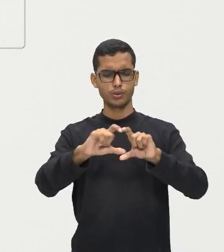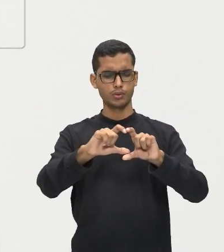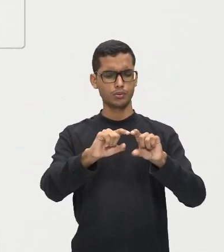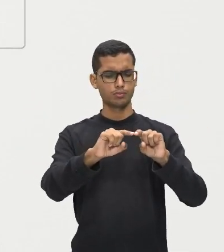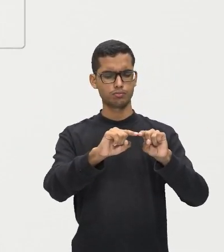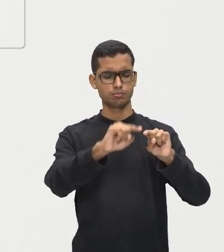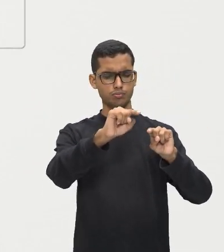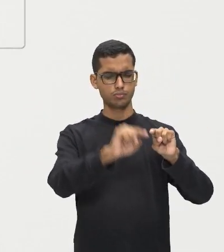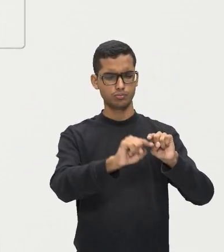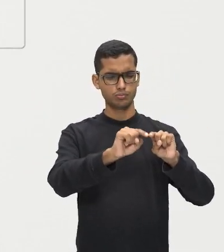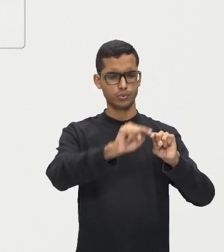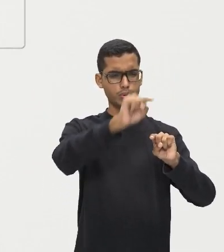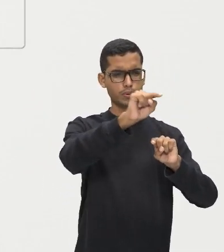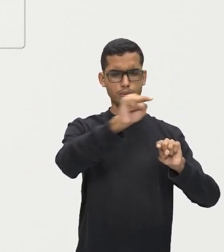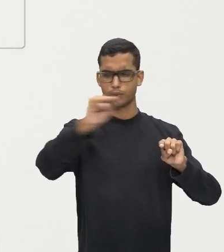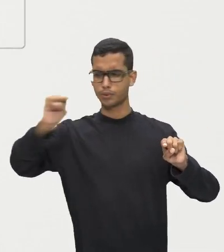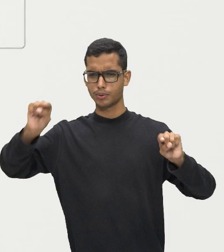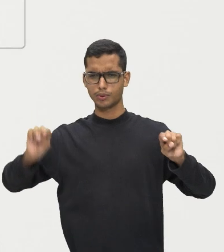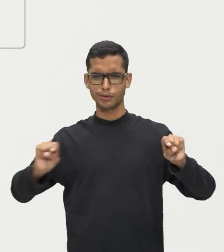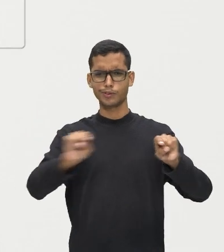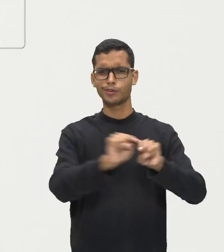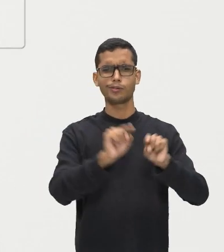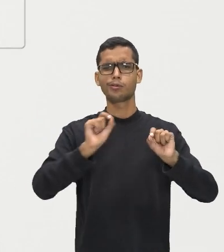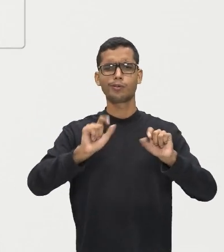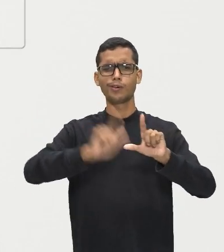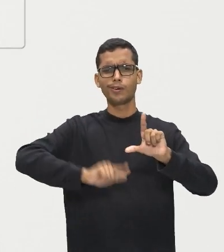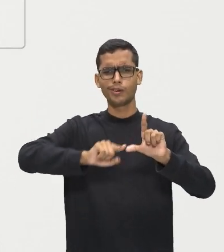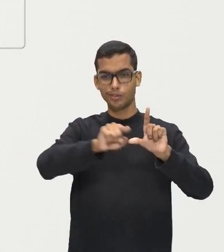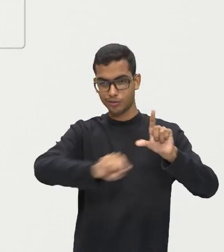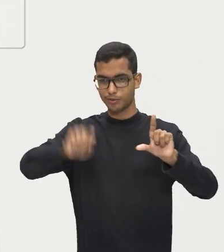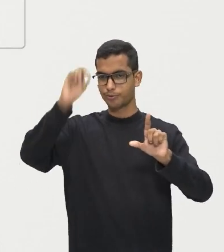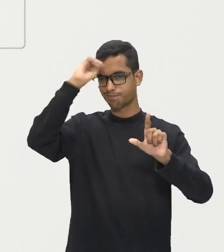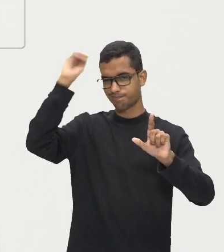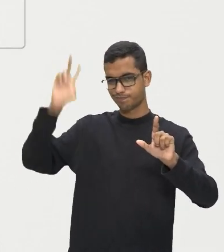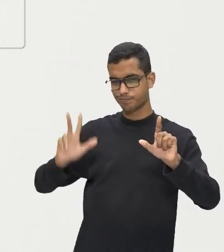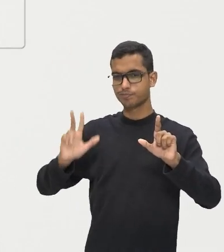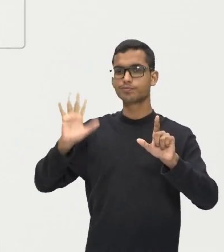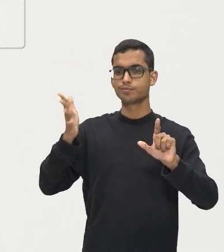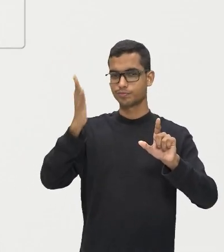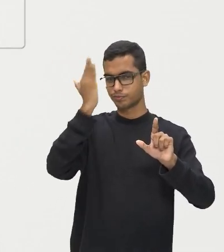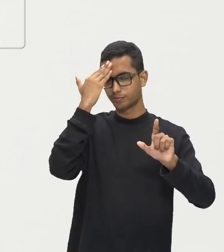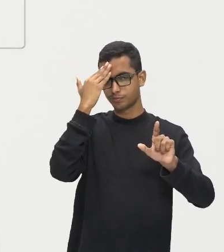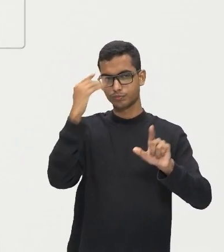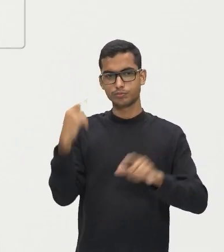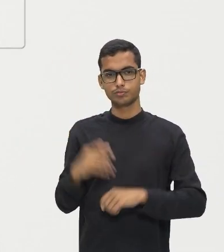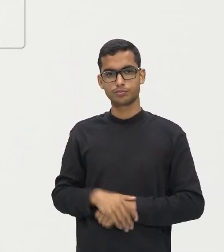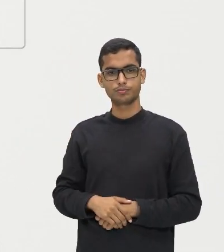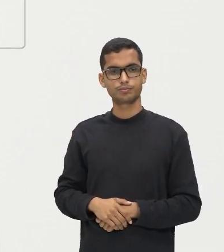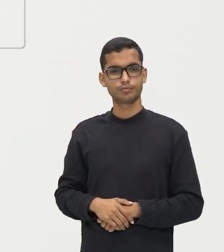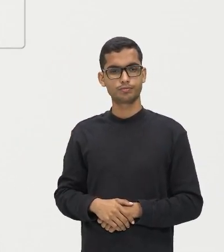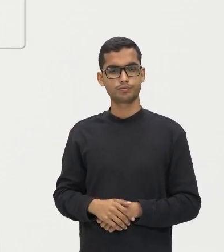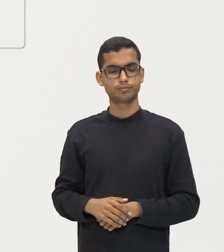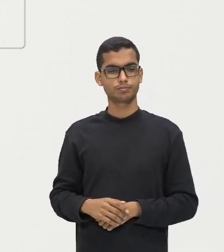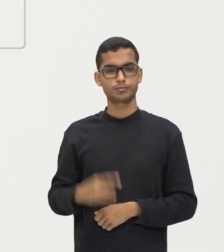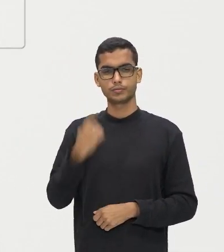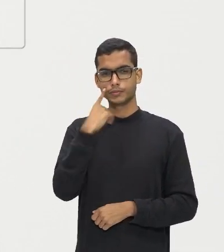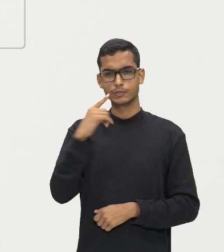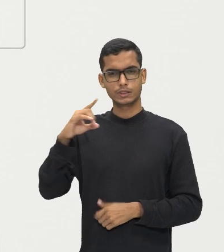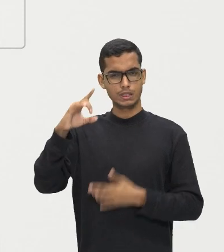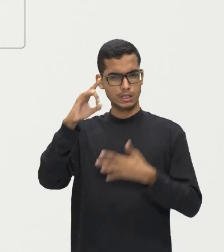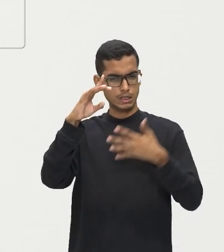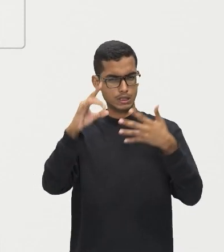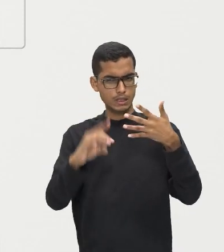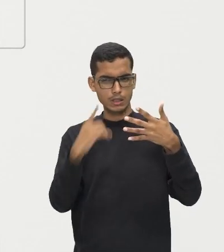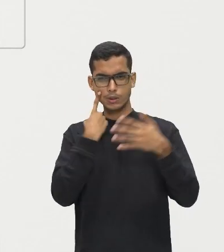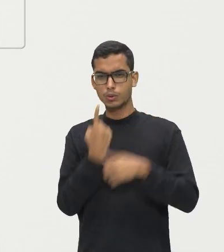então, legenda? Então, vocês que são muito inteligentes já sabem. Cada um desses itens aqui são